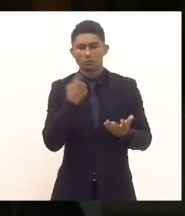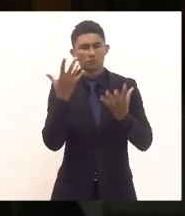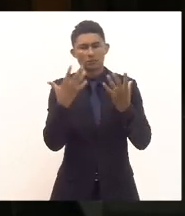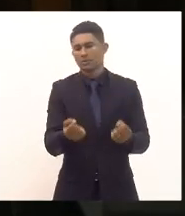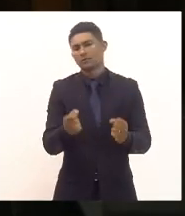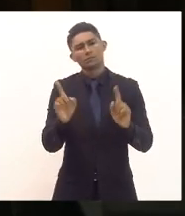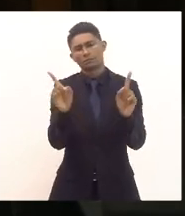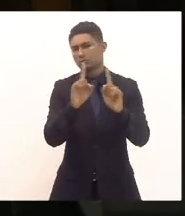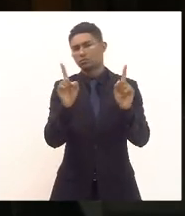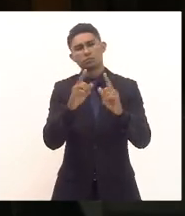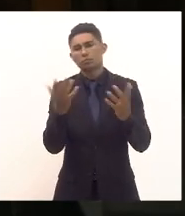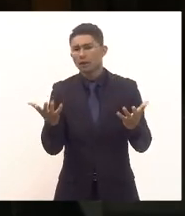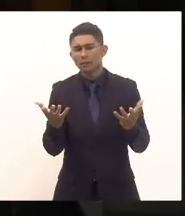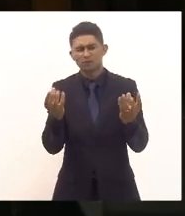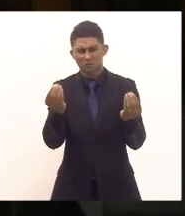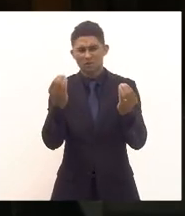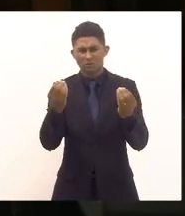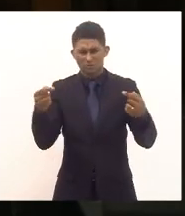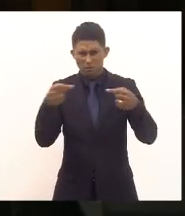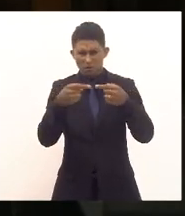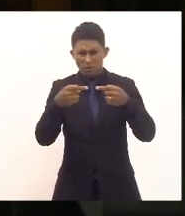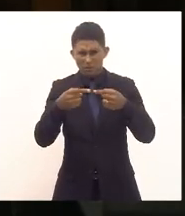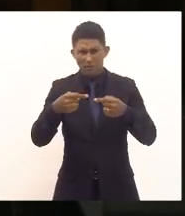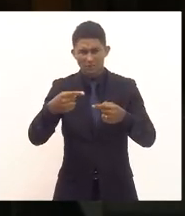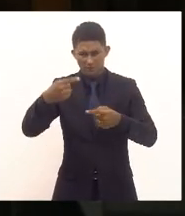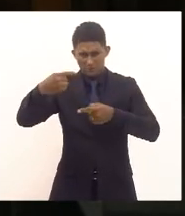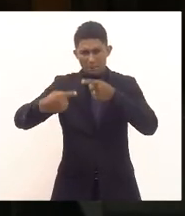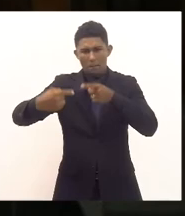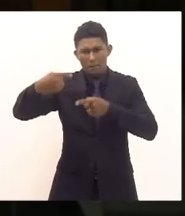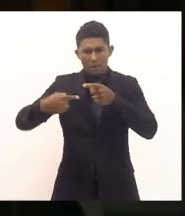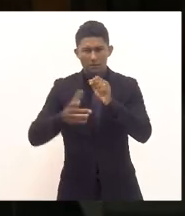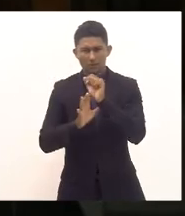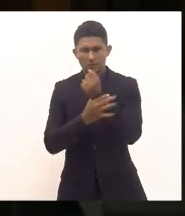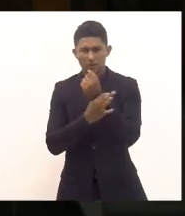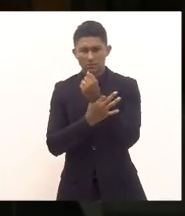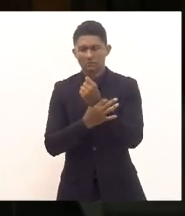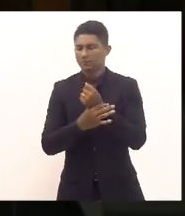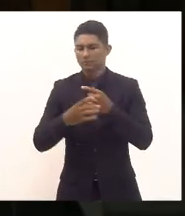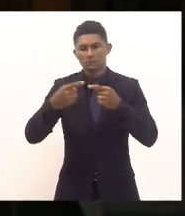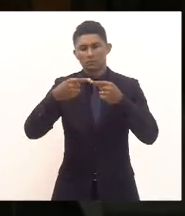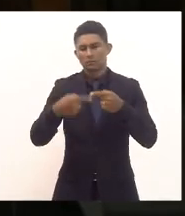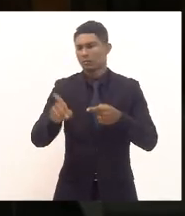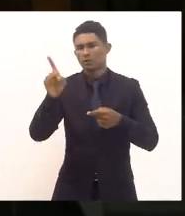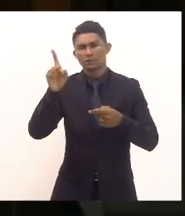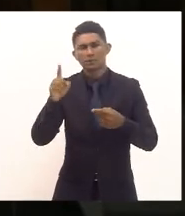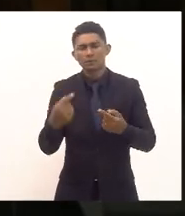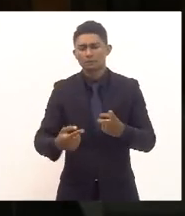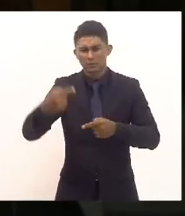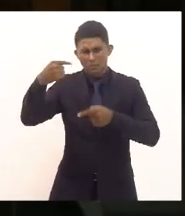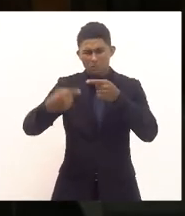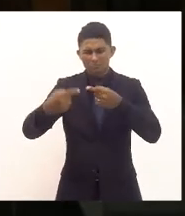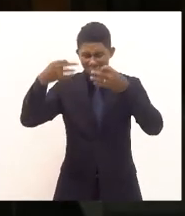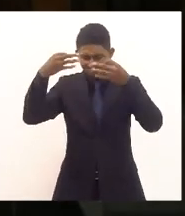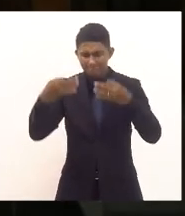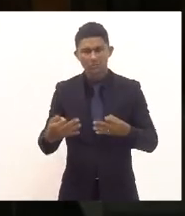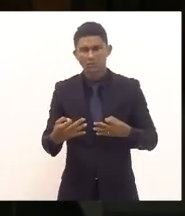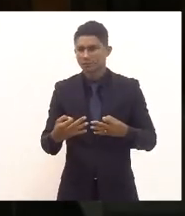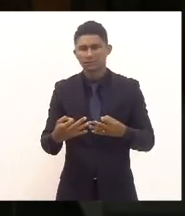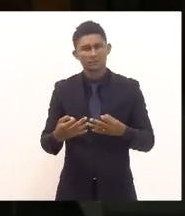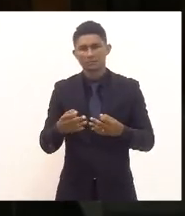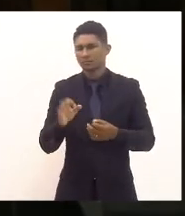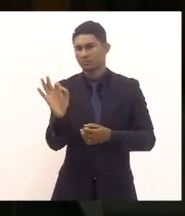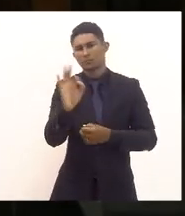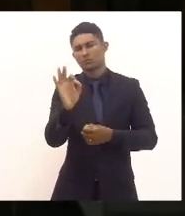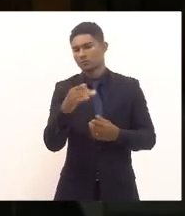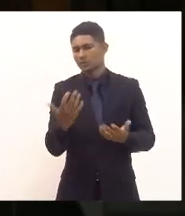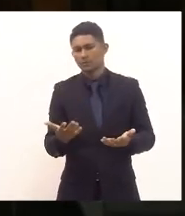forma isso não é política de segurança isso não é uma política eficaz isso é a